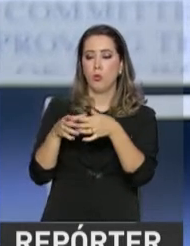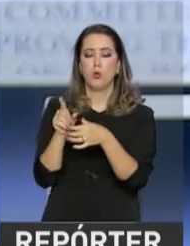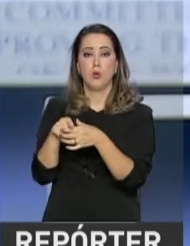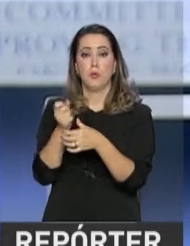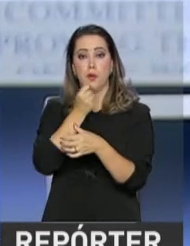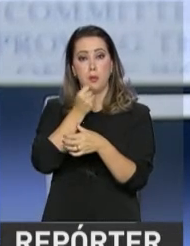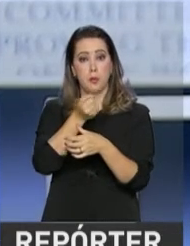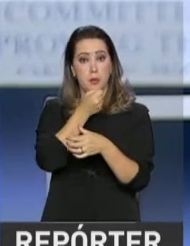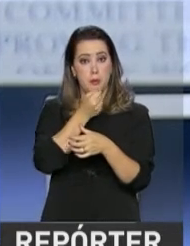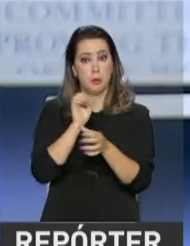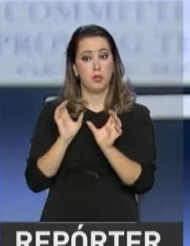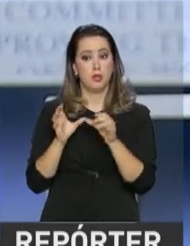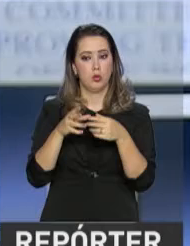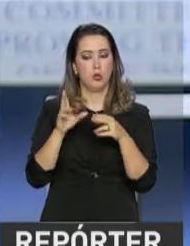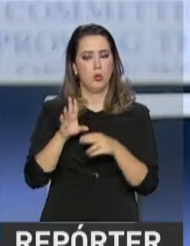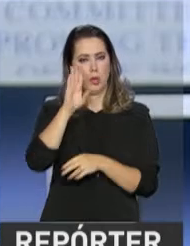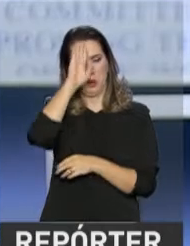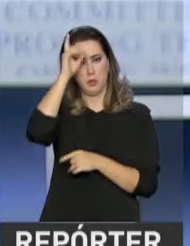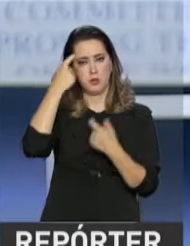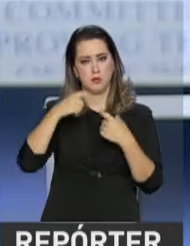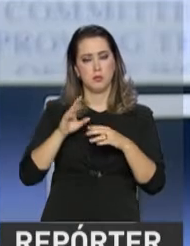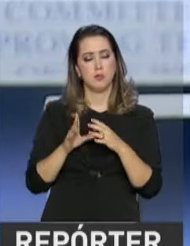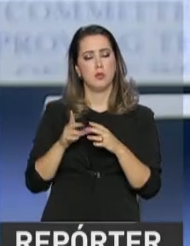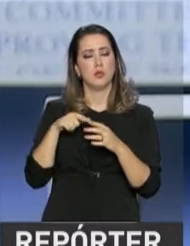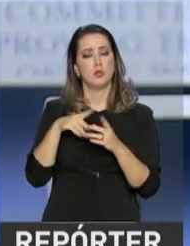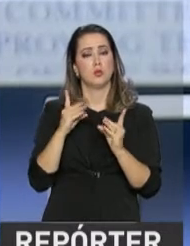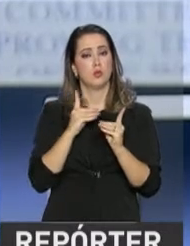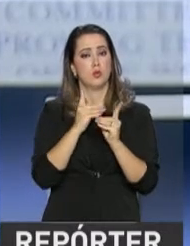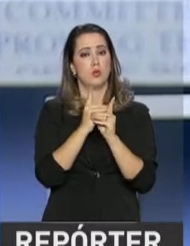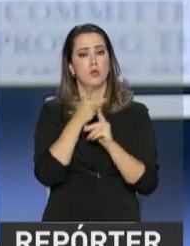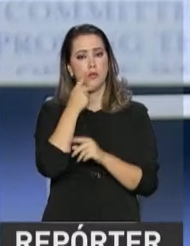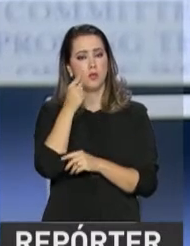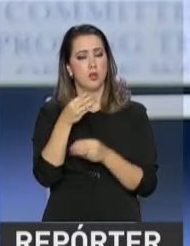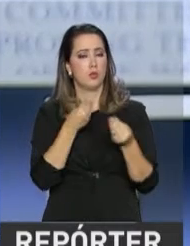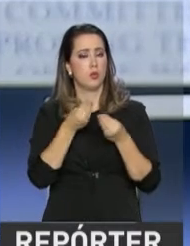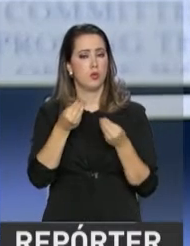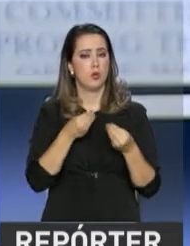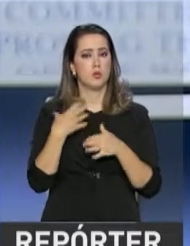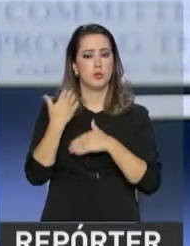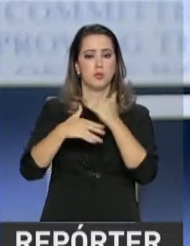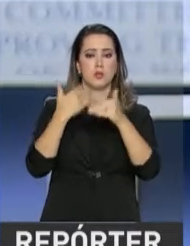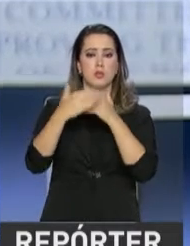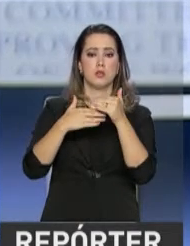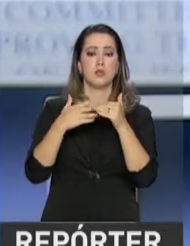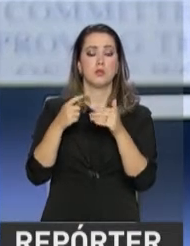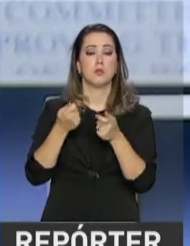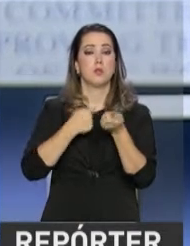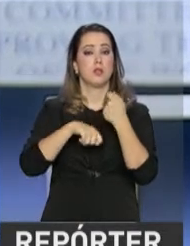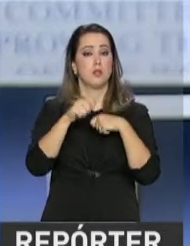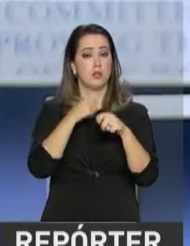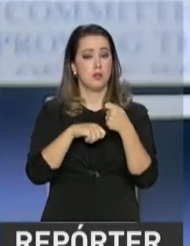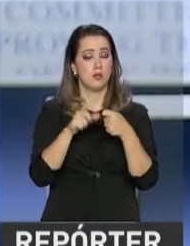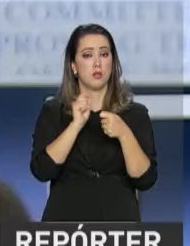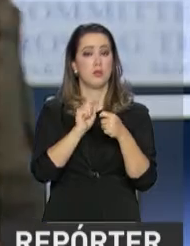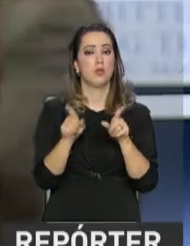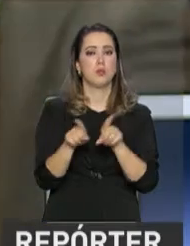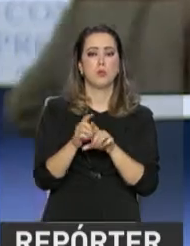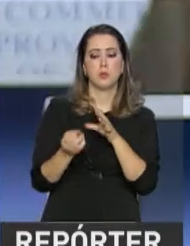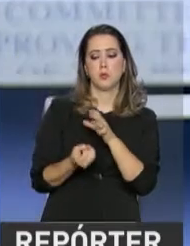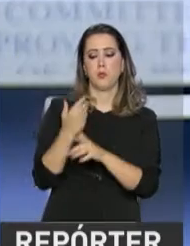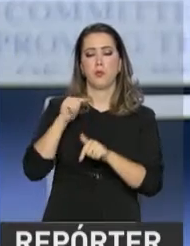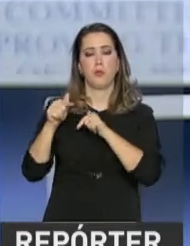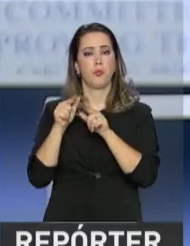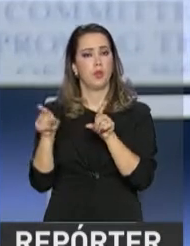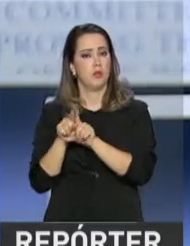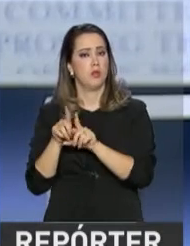vai falar sobre o cenário econômico no brasil destaca a retomada do crescimento e da geração de empregos e à queda